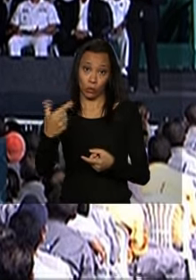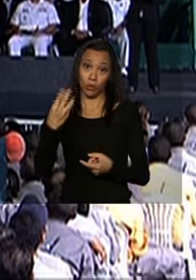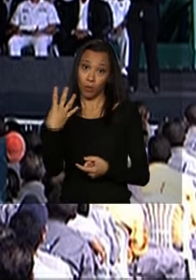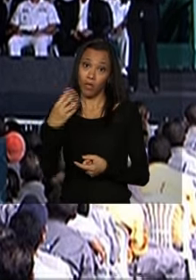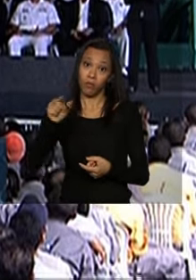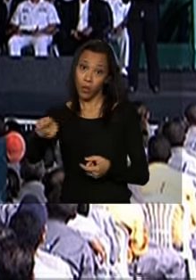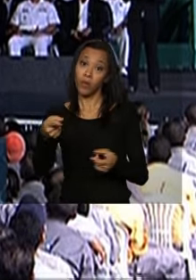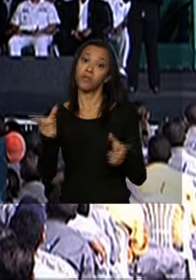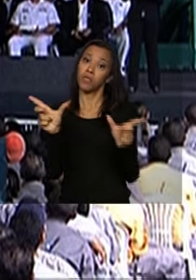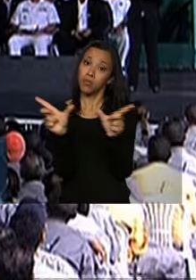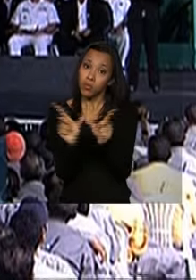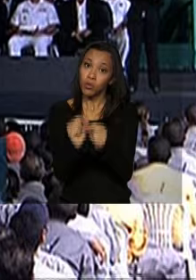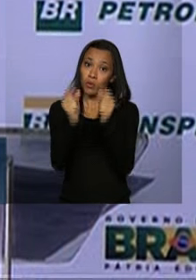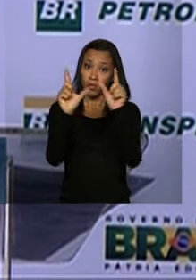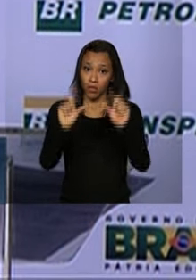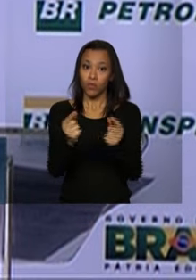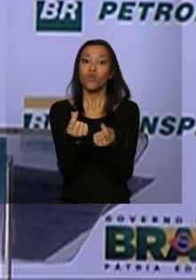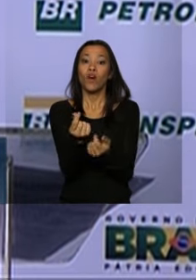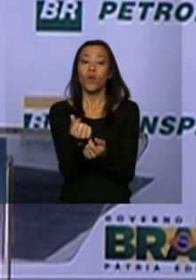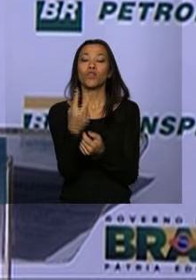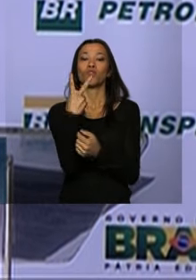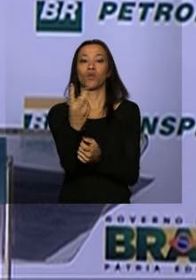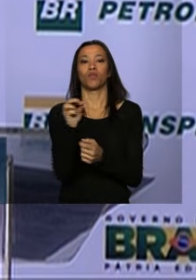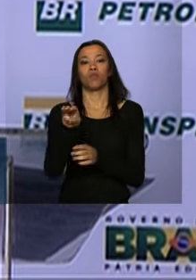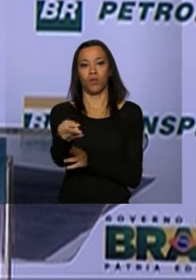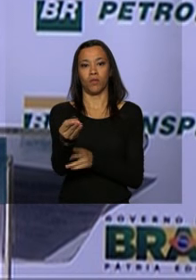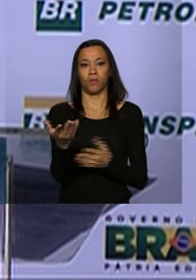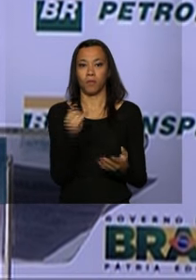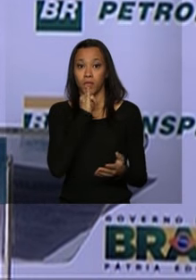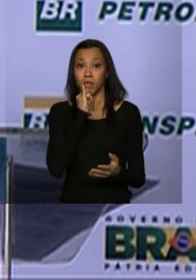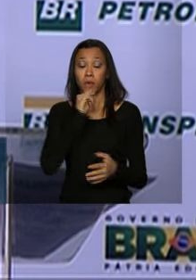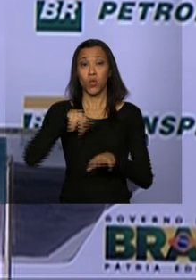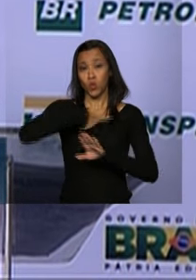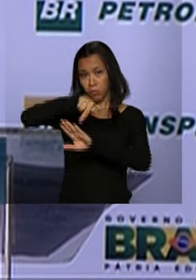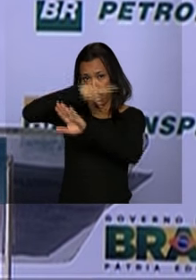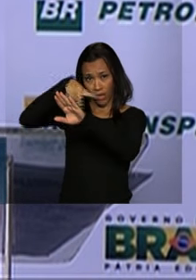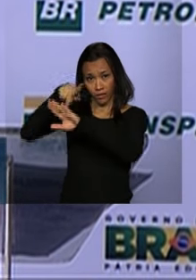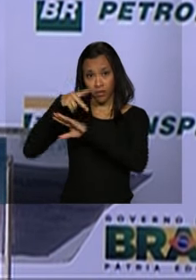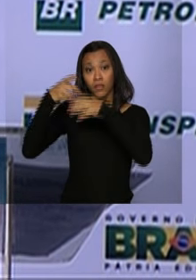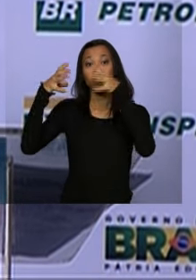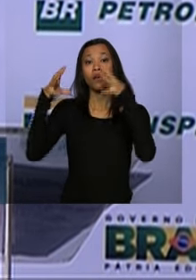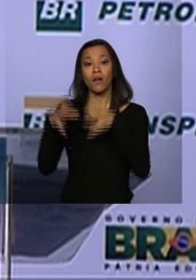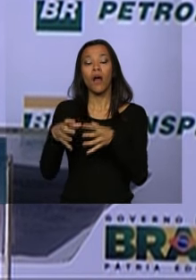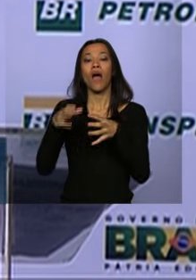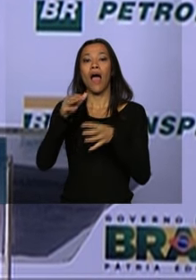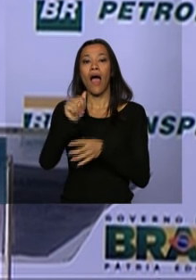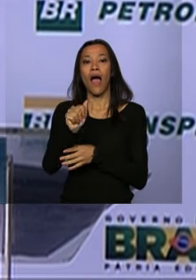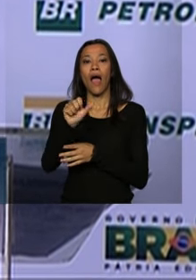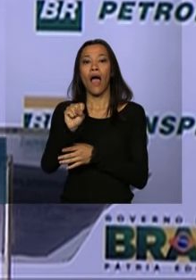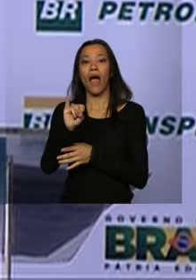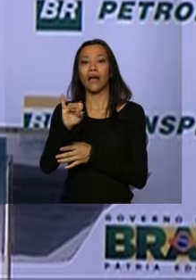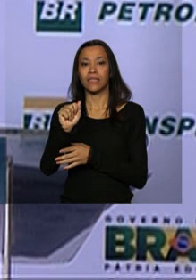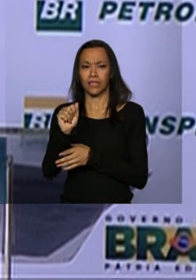2 milhões. No país asiático, eles fazem esse navio por